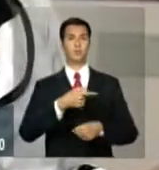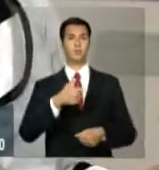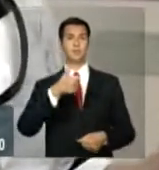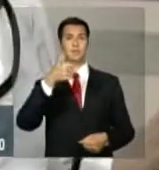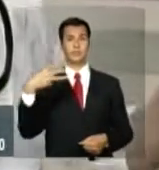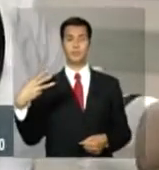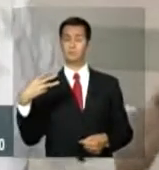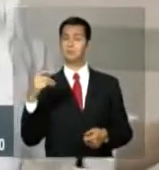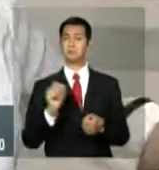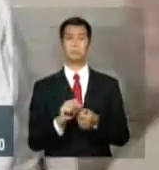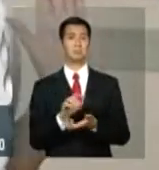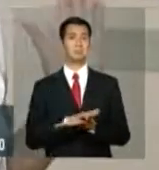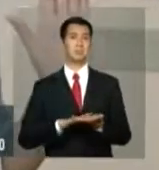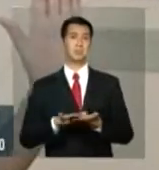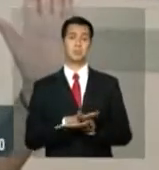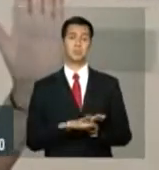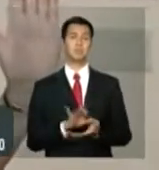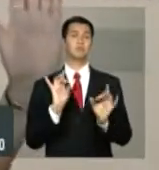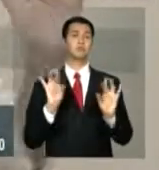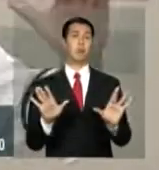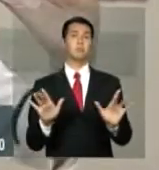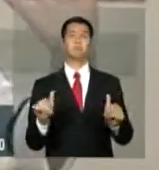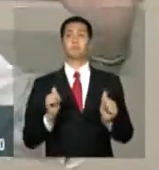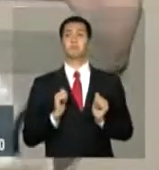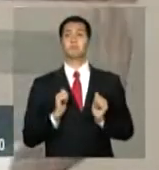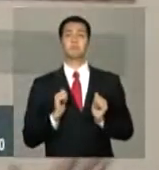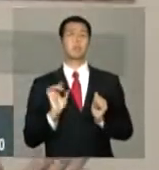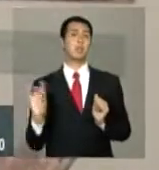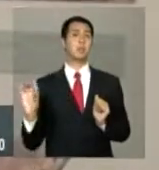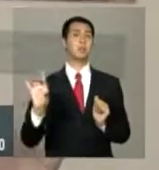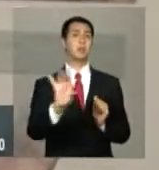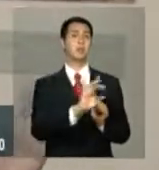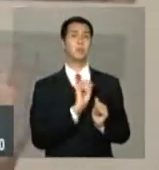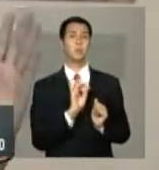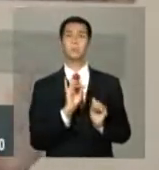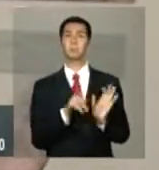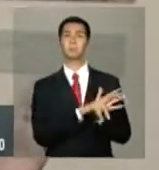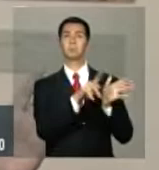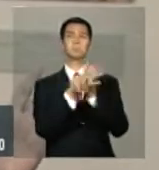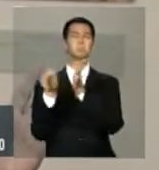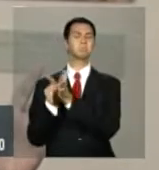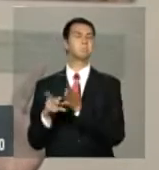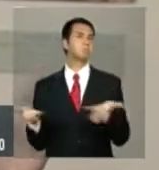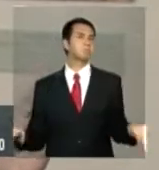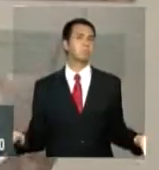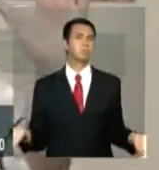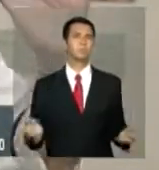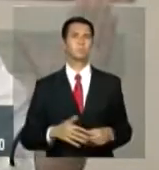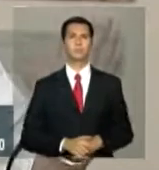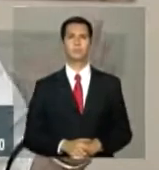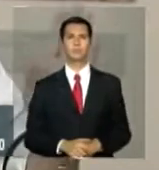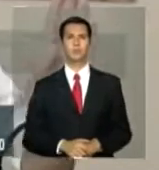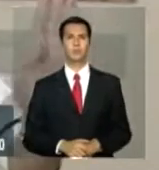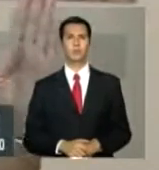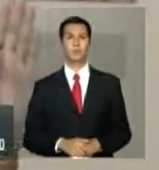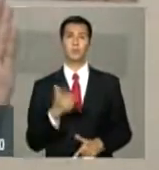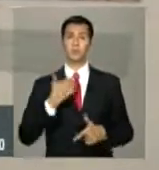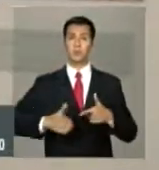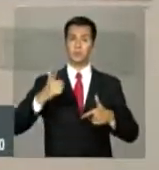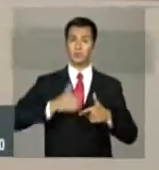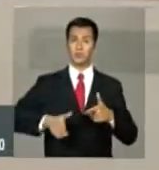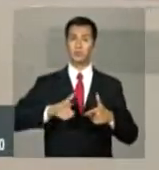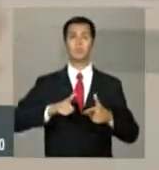nada. Tem o status quo, que ninguém sabe direito definir do que se trata. O problema é